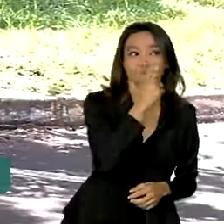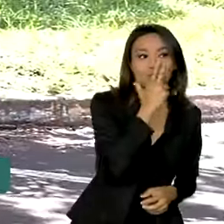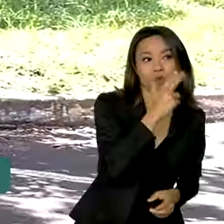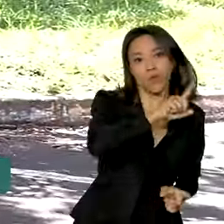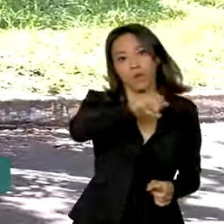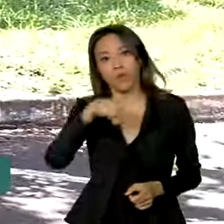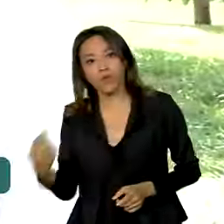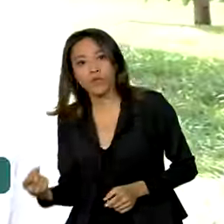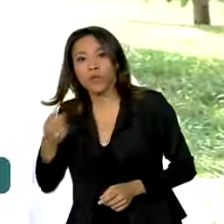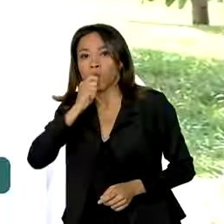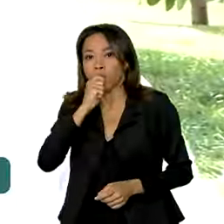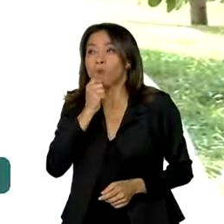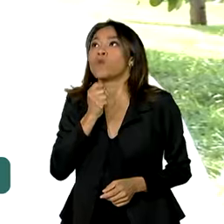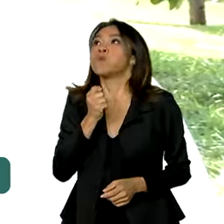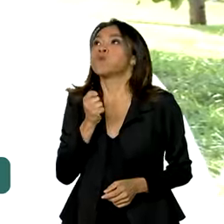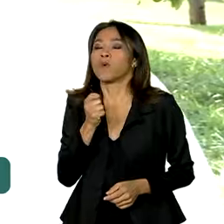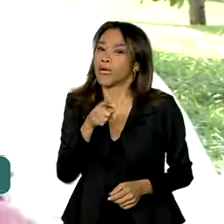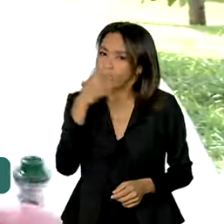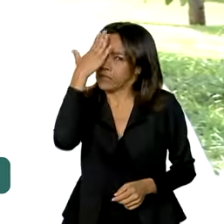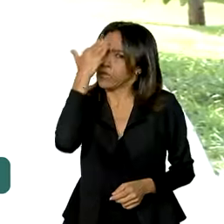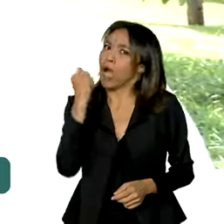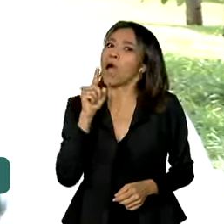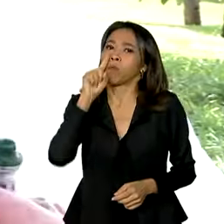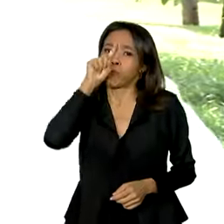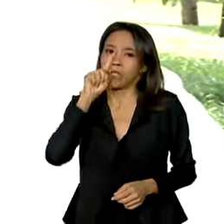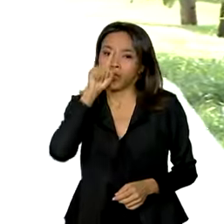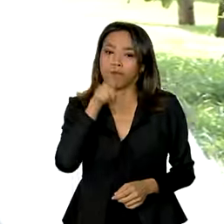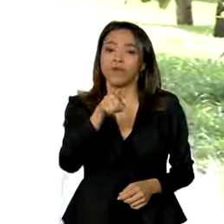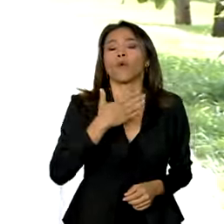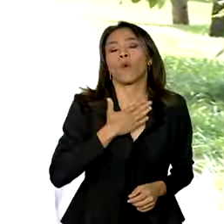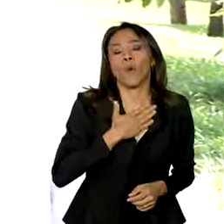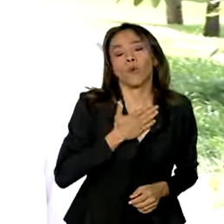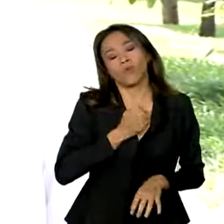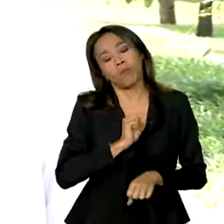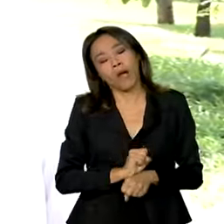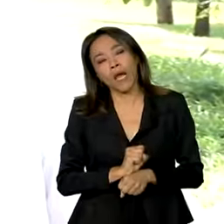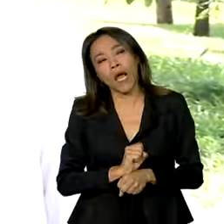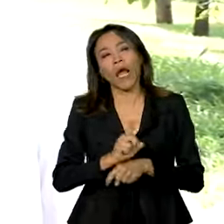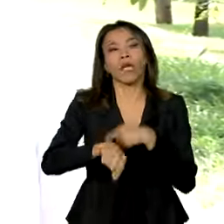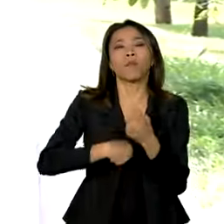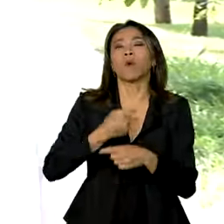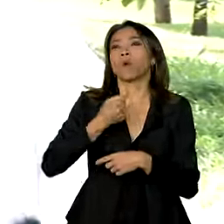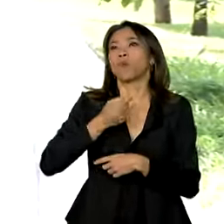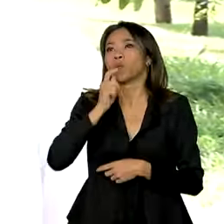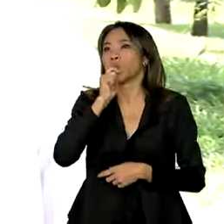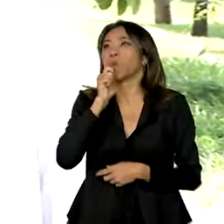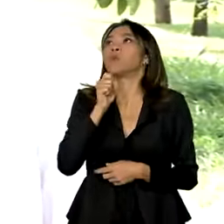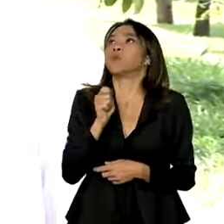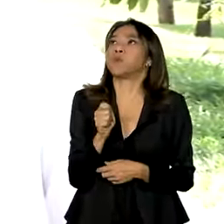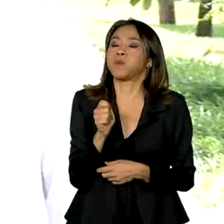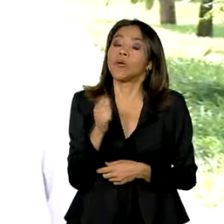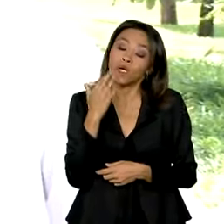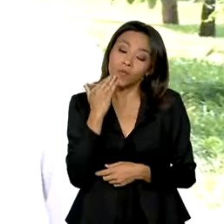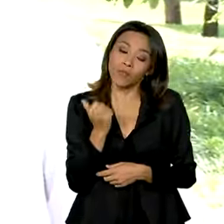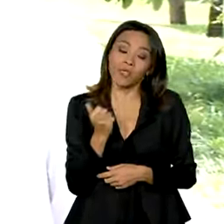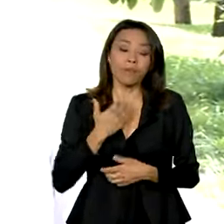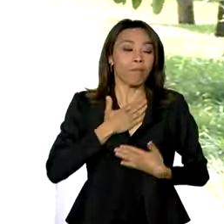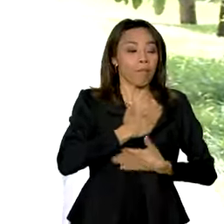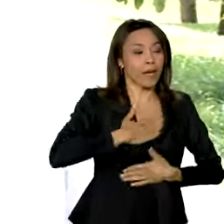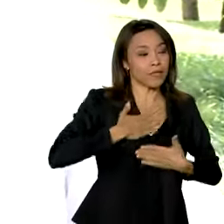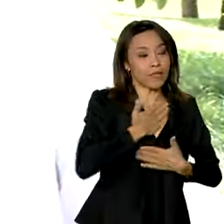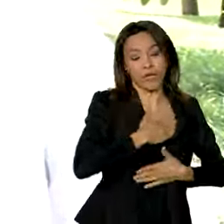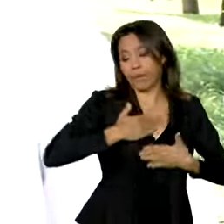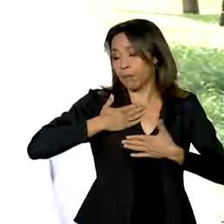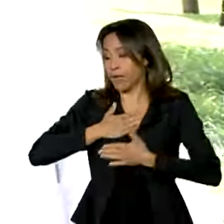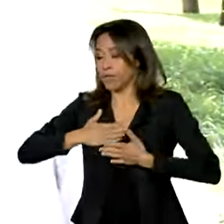dos riscos. Eu gosto do ritual de parar, fumar, tomar meu tempo e fumar. Né? Ambos vão causar prazeres de maneira diferente,